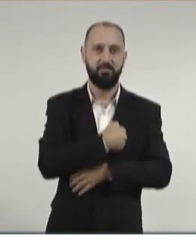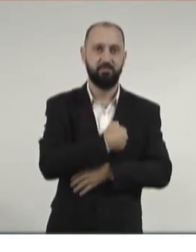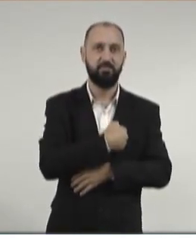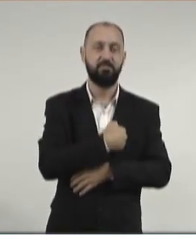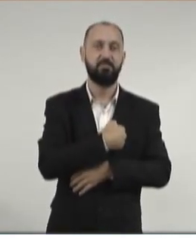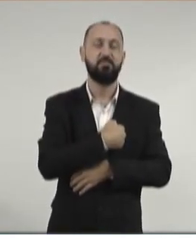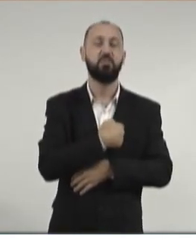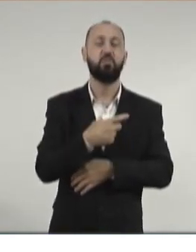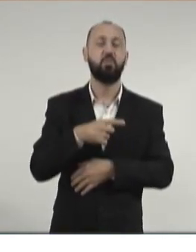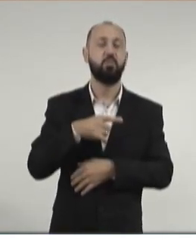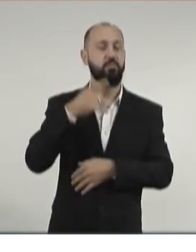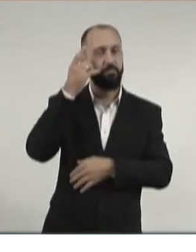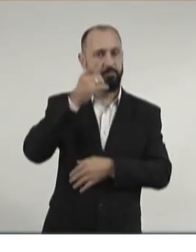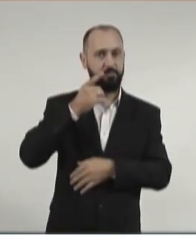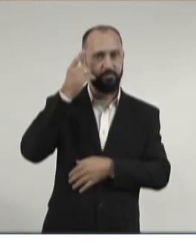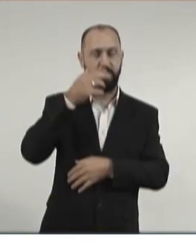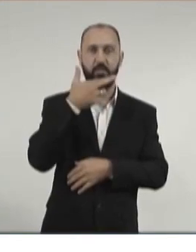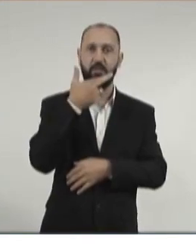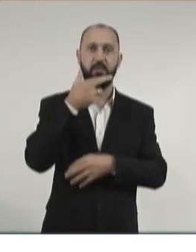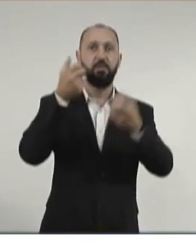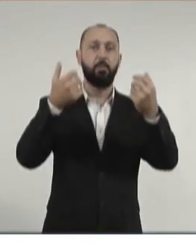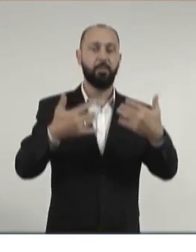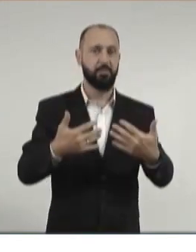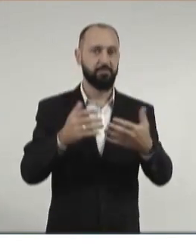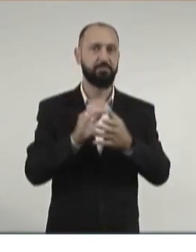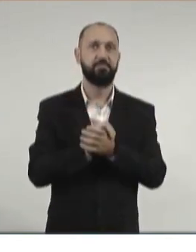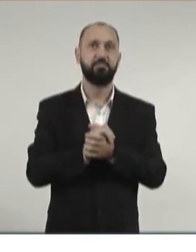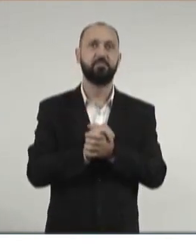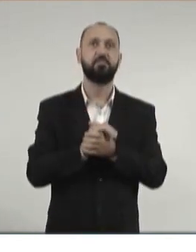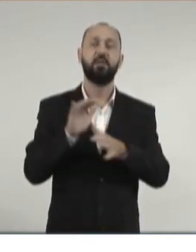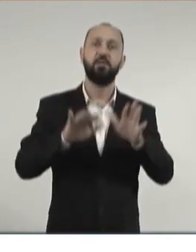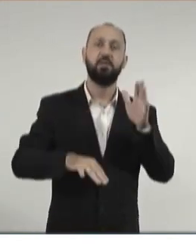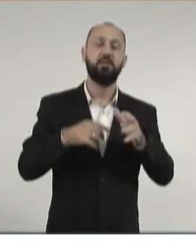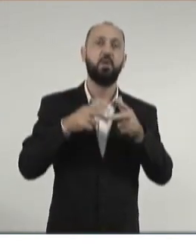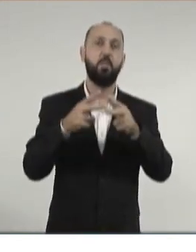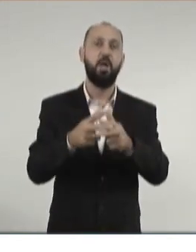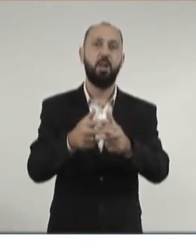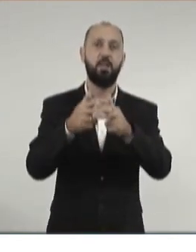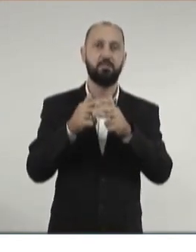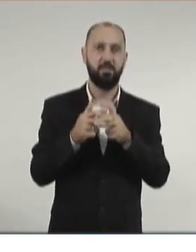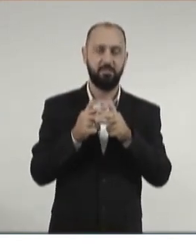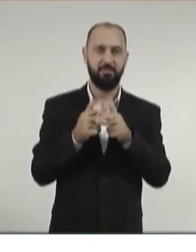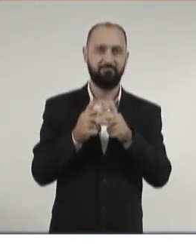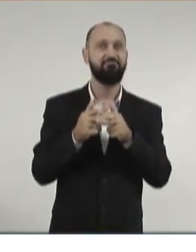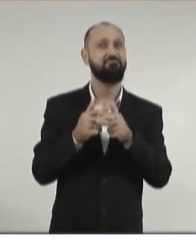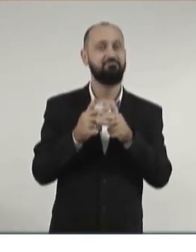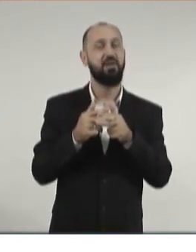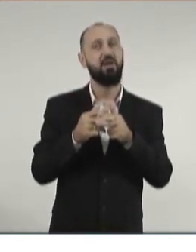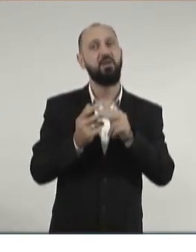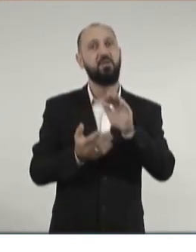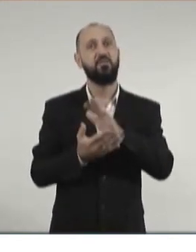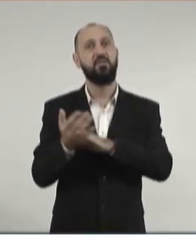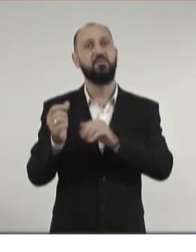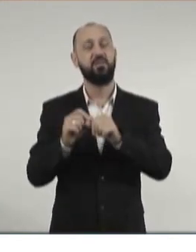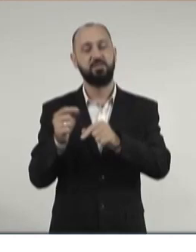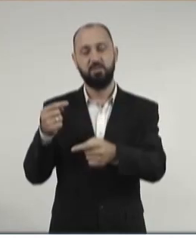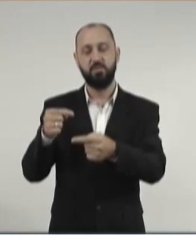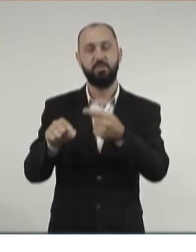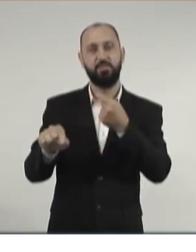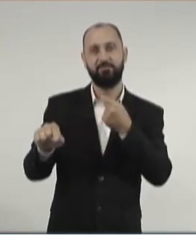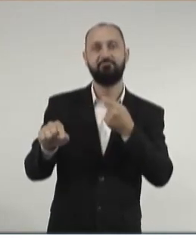que como o deputado Renato Câmara aqui mencionou, às vezes pegam a licença Sim. e acaba indo lá e faz em